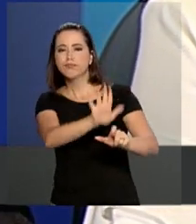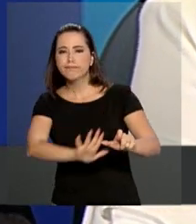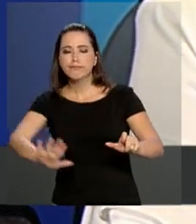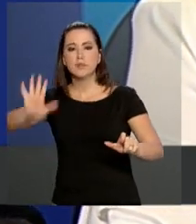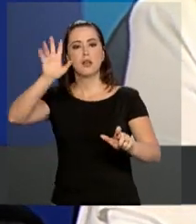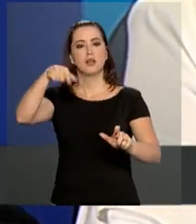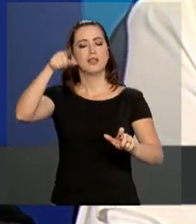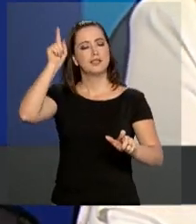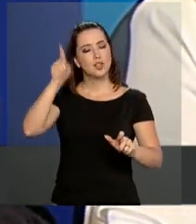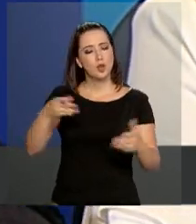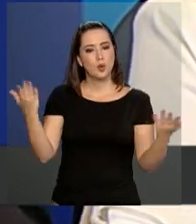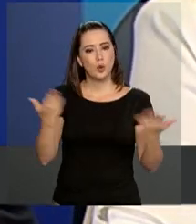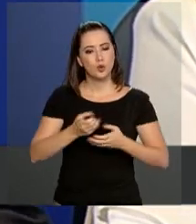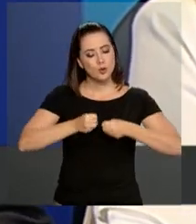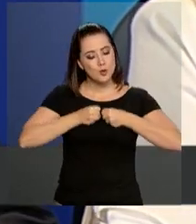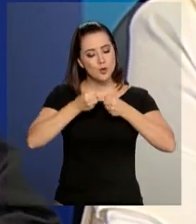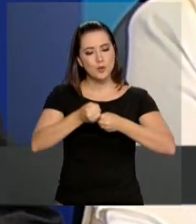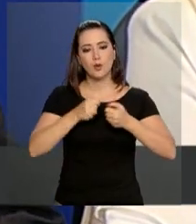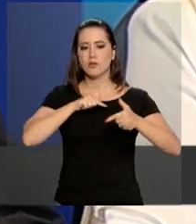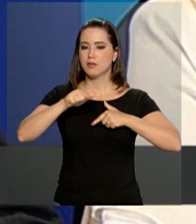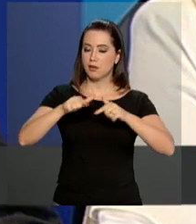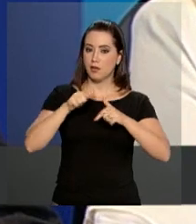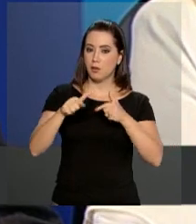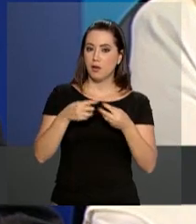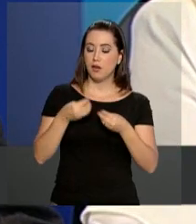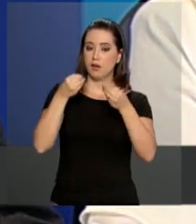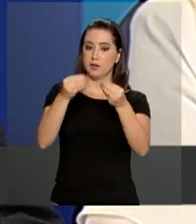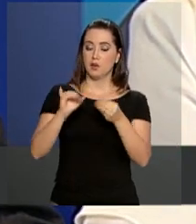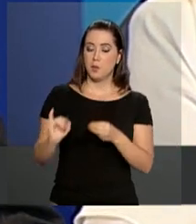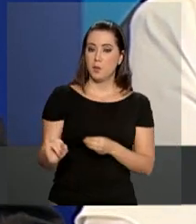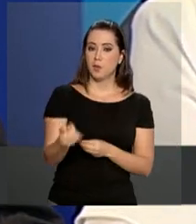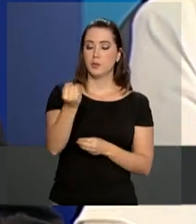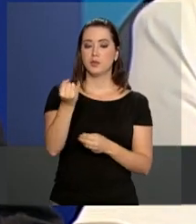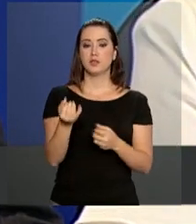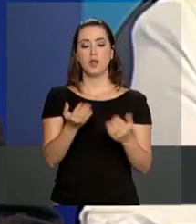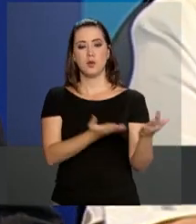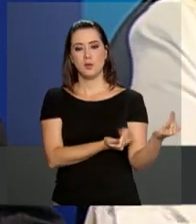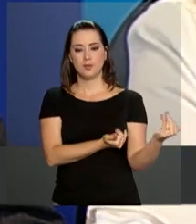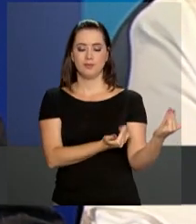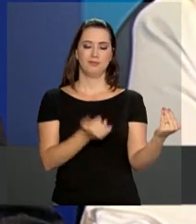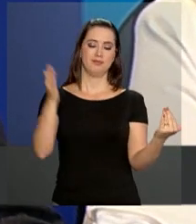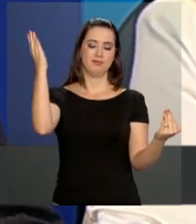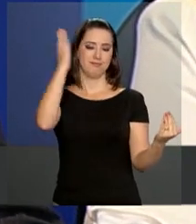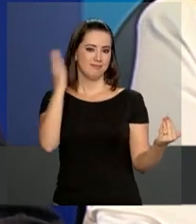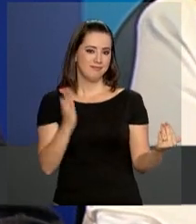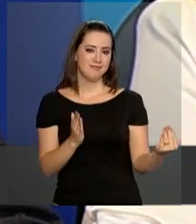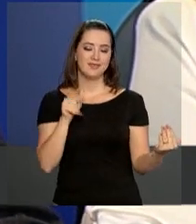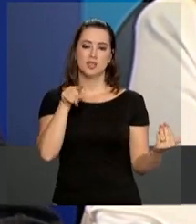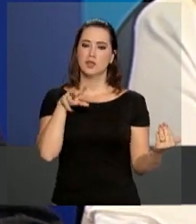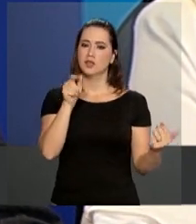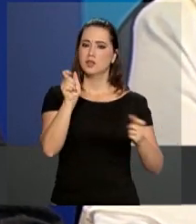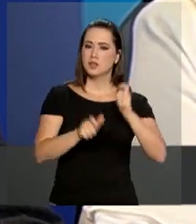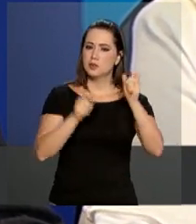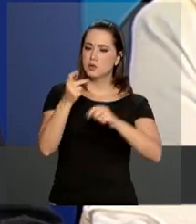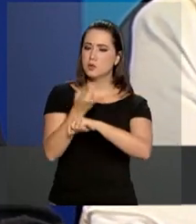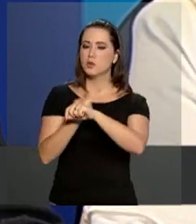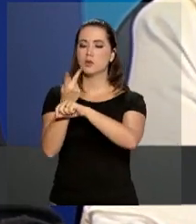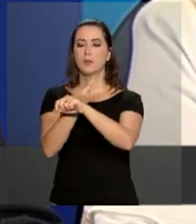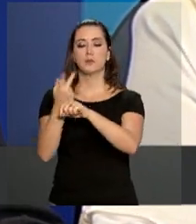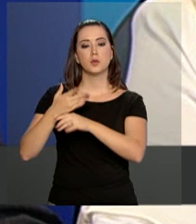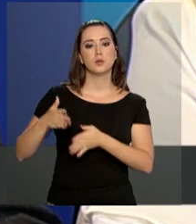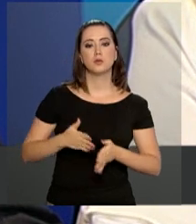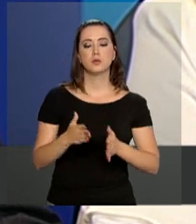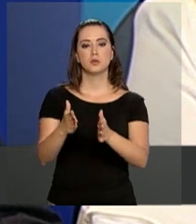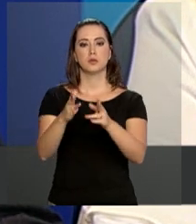forma brilhante hoje se dedicaram a dar oportunidade aos jovens brasileiros a todos aqueles que buscam um caminho